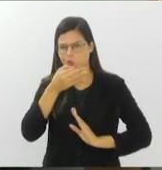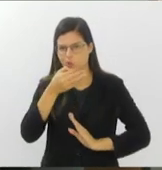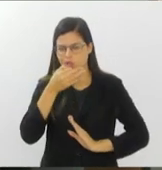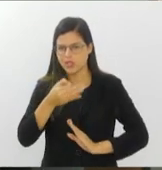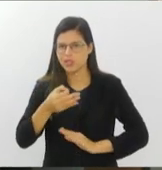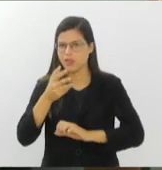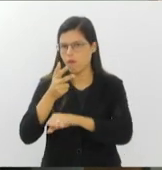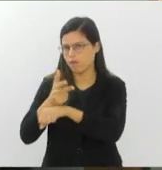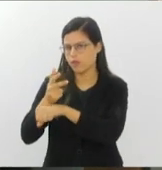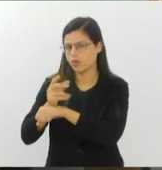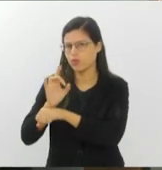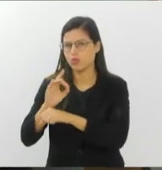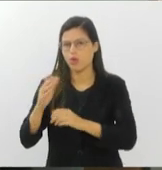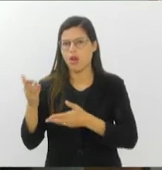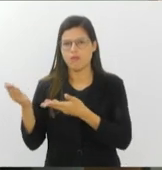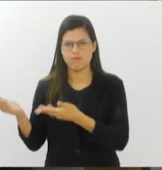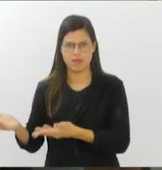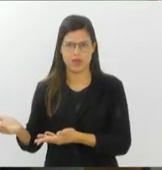só acessar nosso e-mail